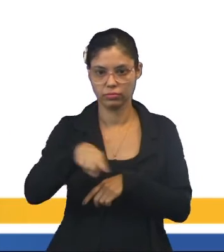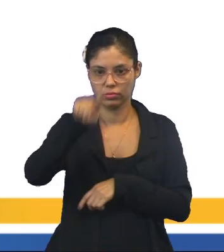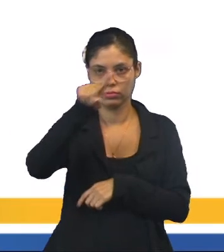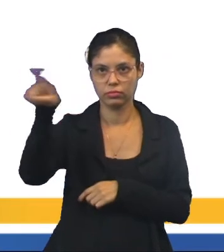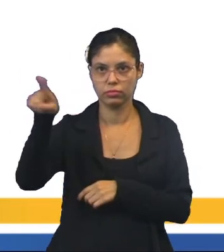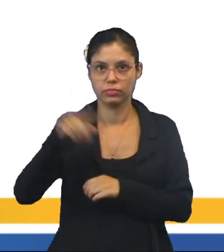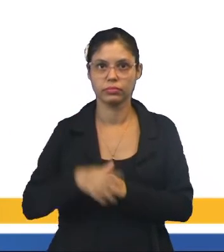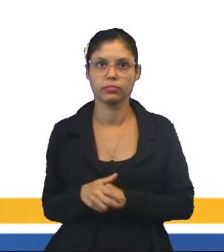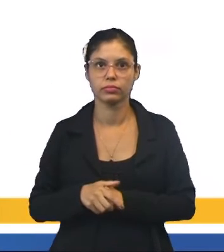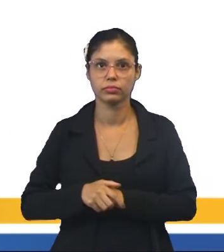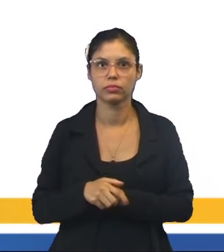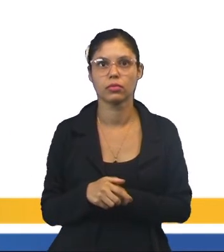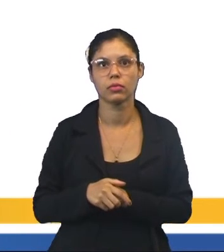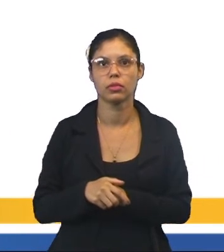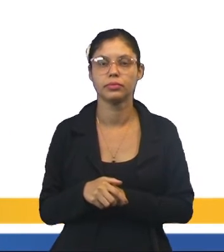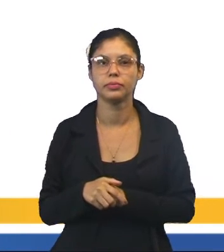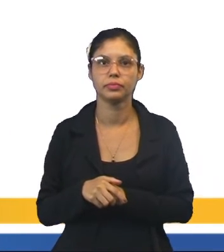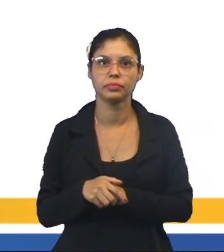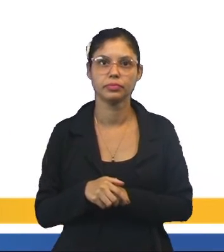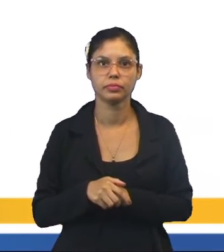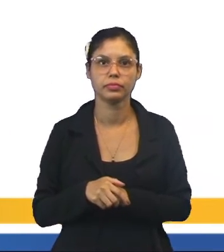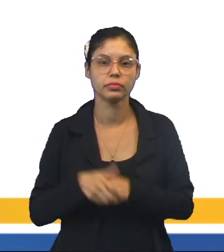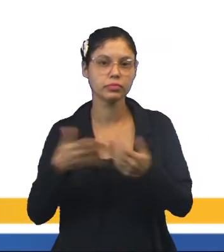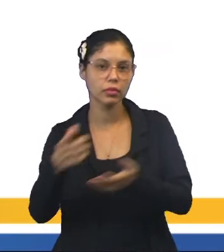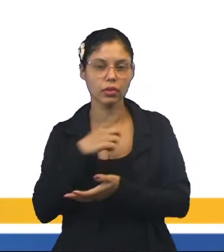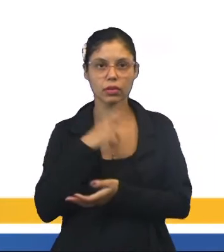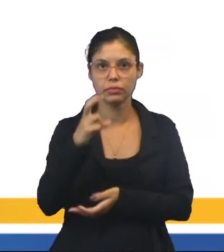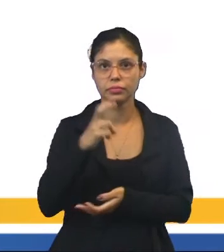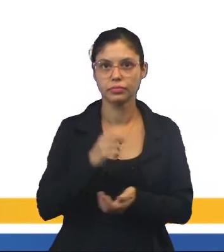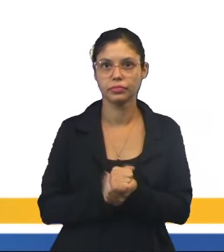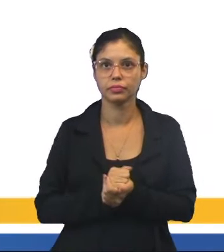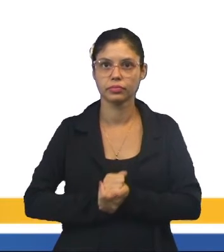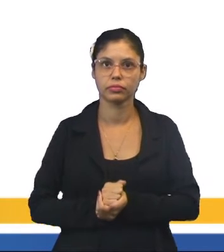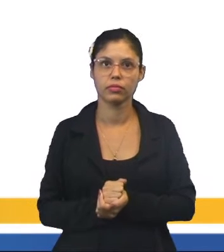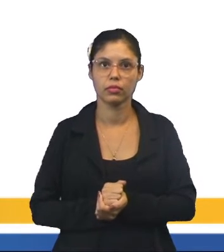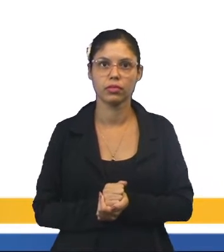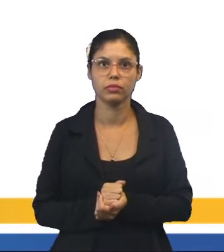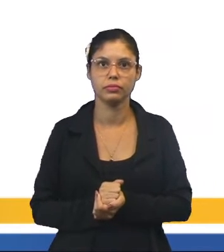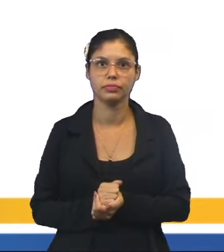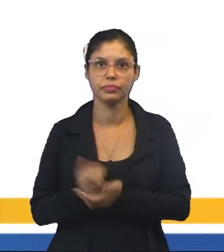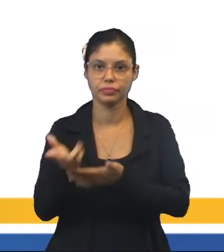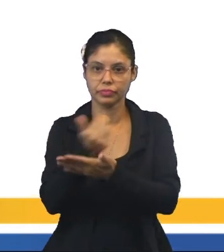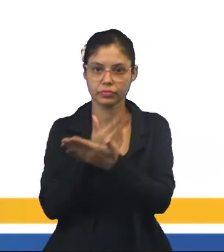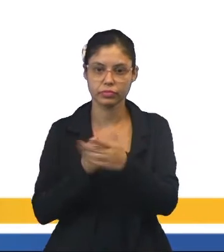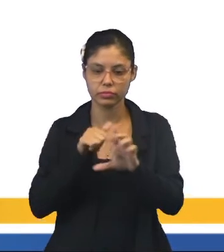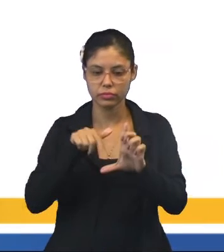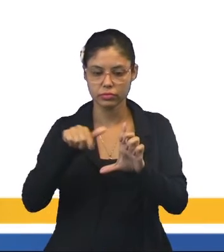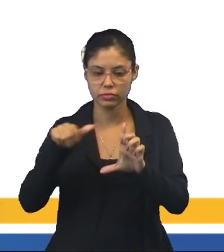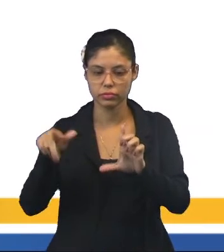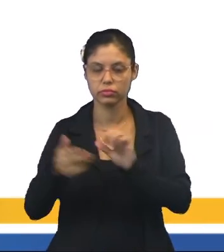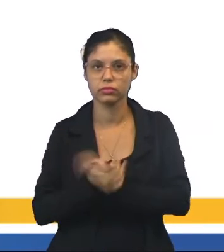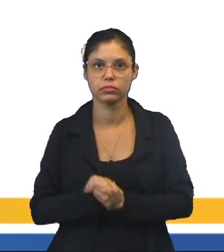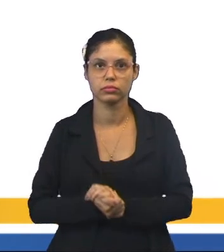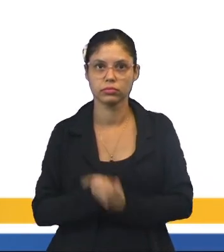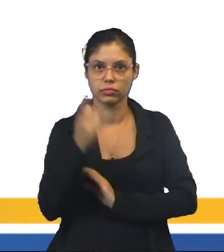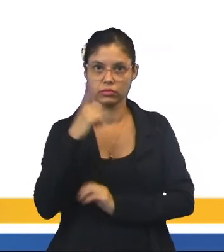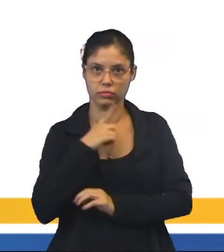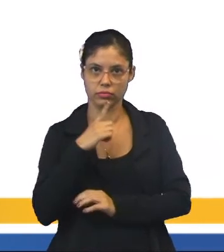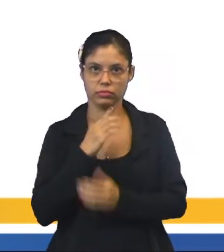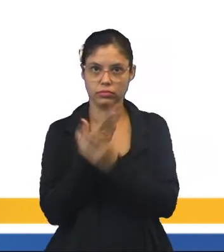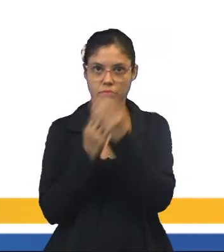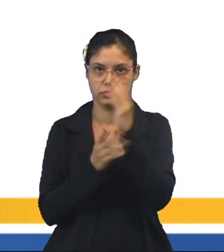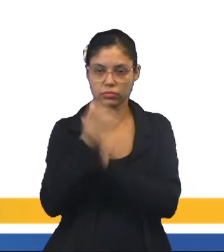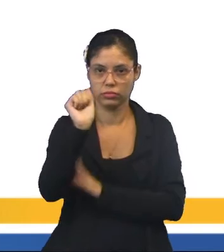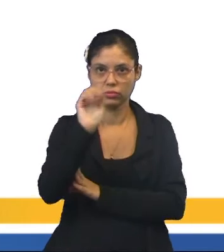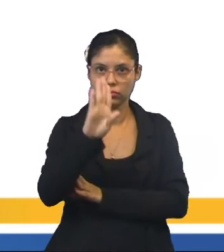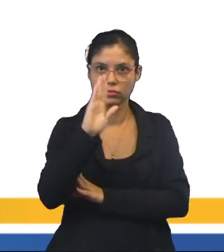possuem raízes. E o quinto passo é desenhar o gráfico, tendo em mão os